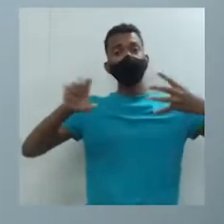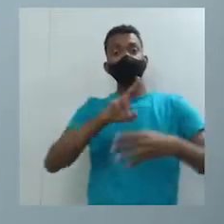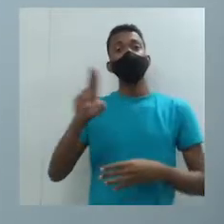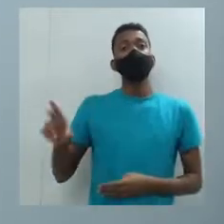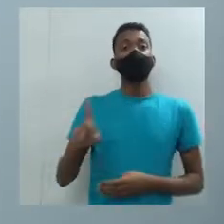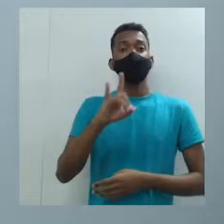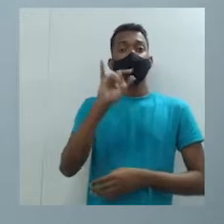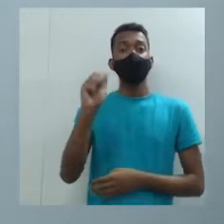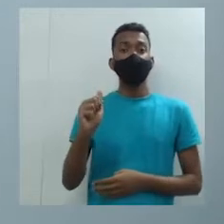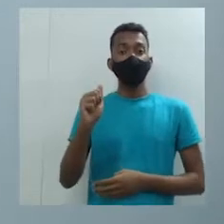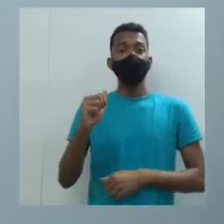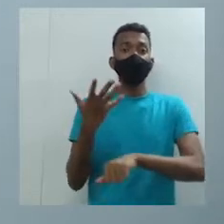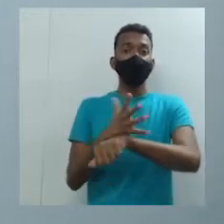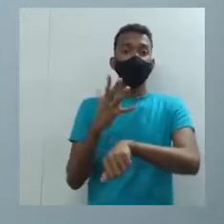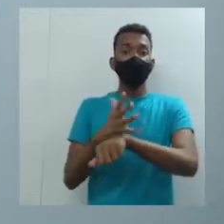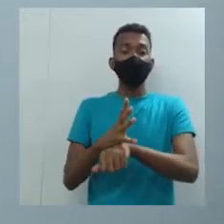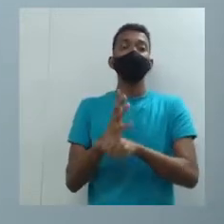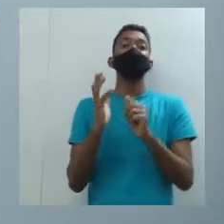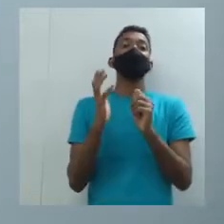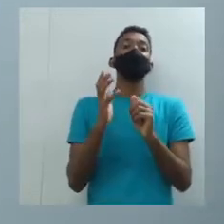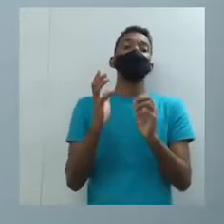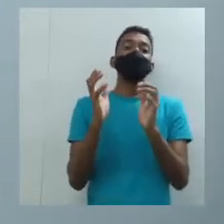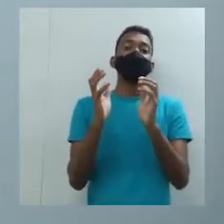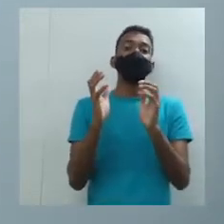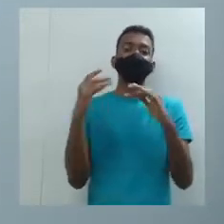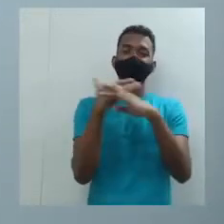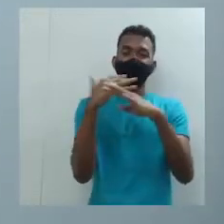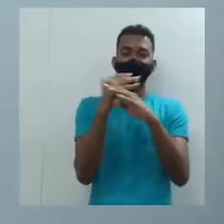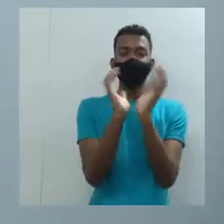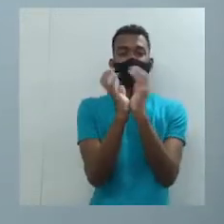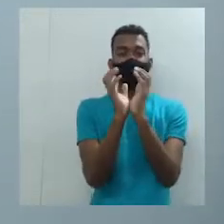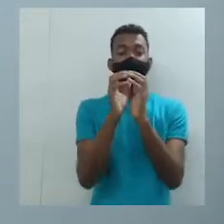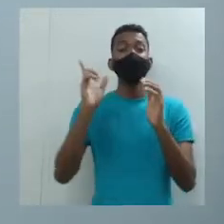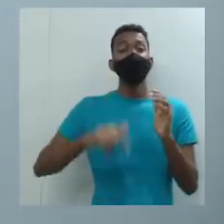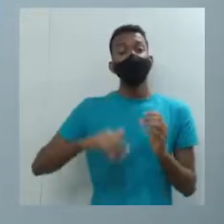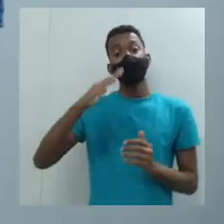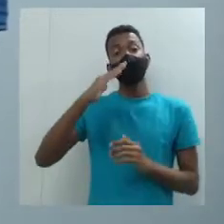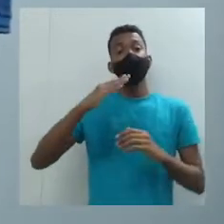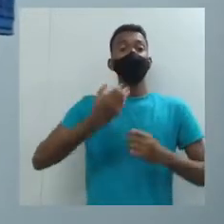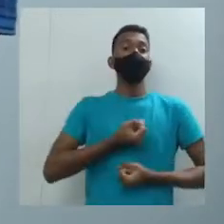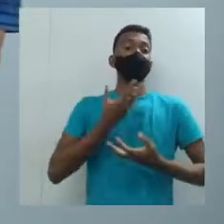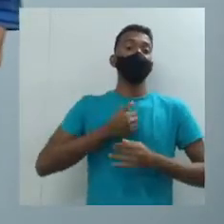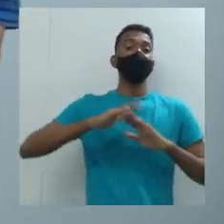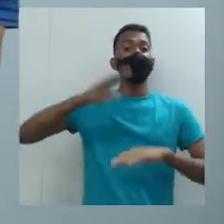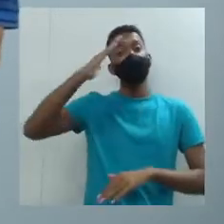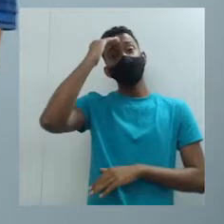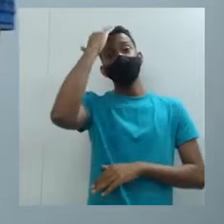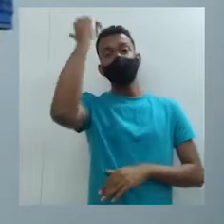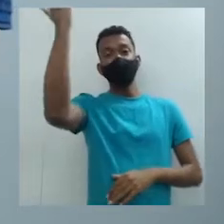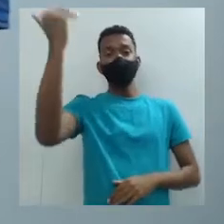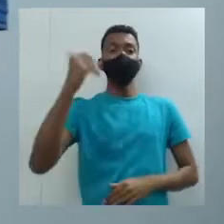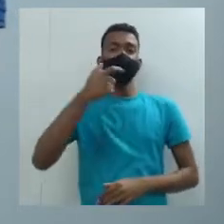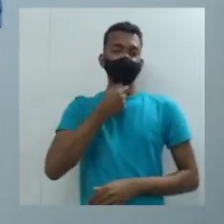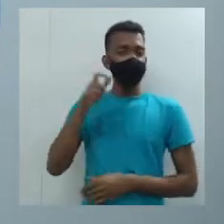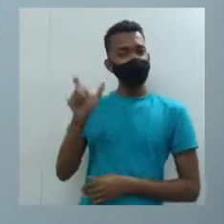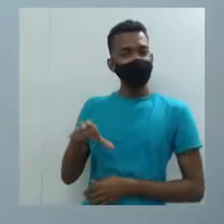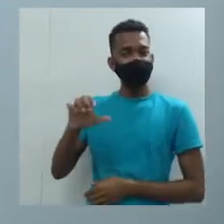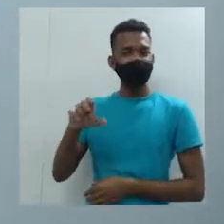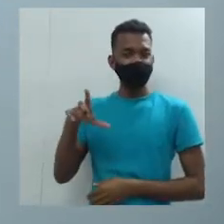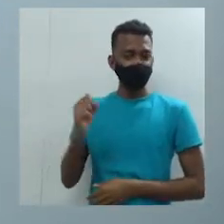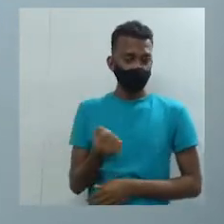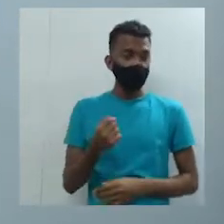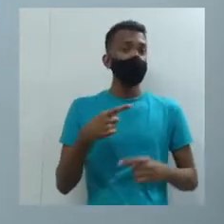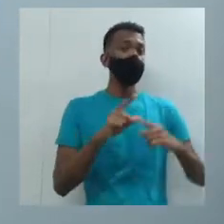Guia Prático da Cidade do Recife, que é um dos poemas mais famosos do Carlos Pena Filho, né? Esse trecho aí, onde é que está